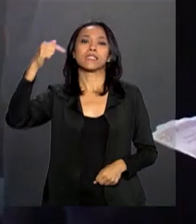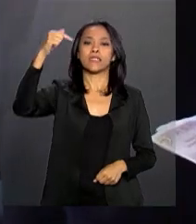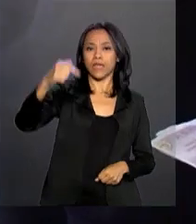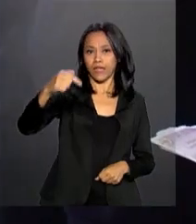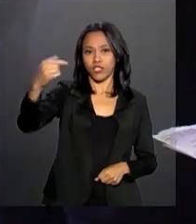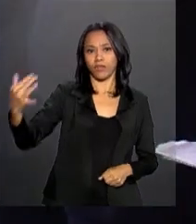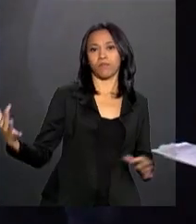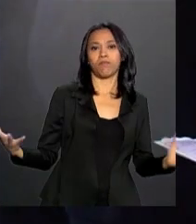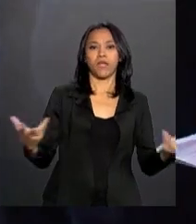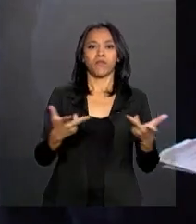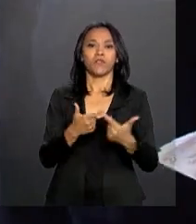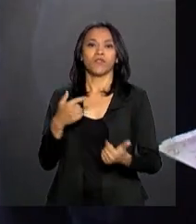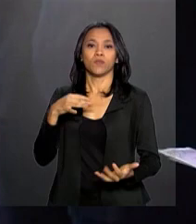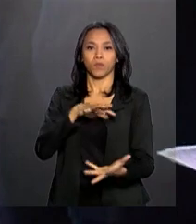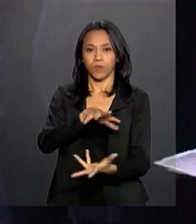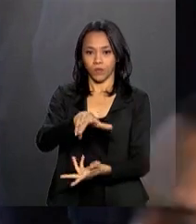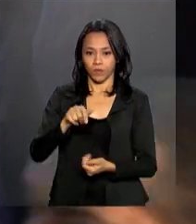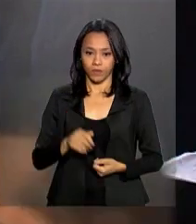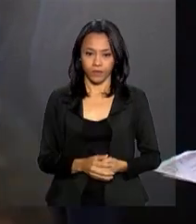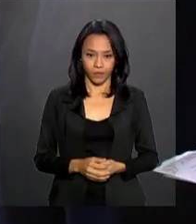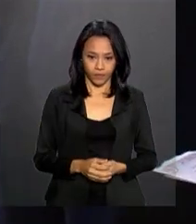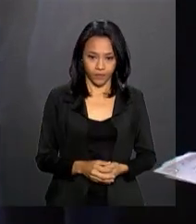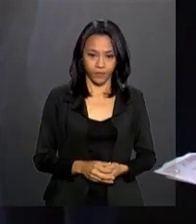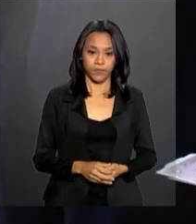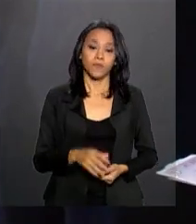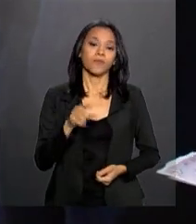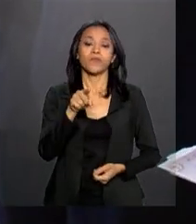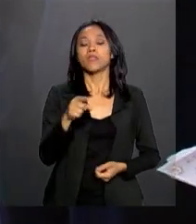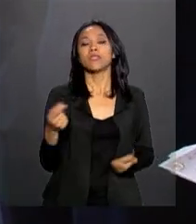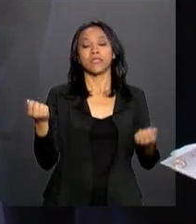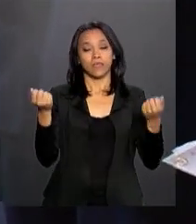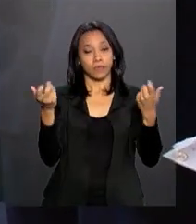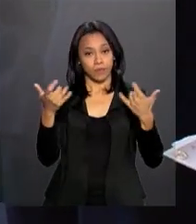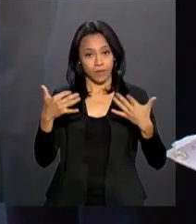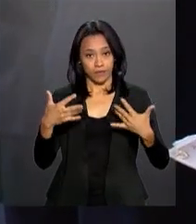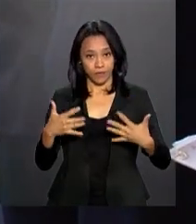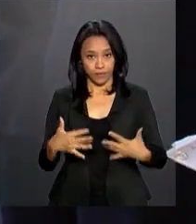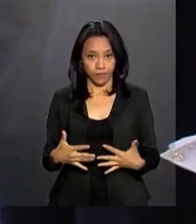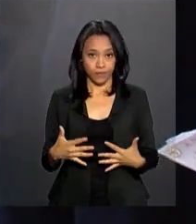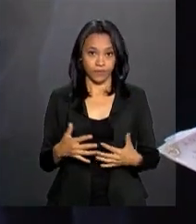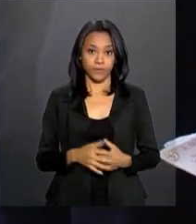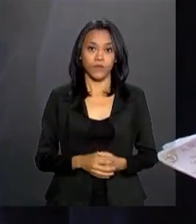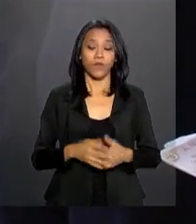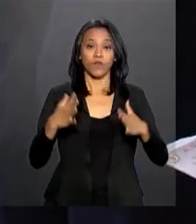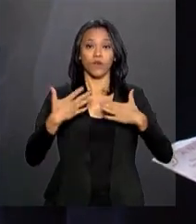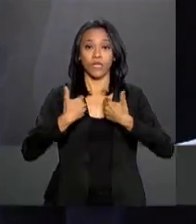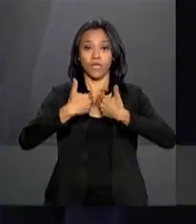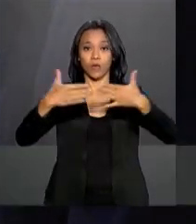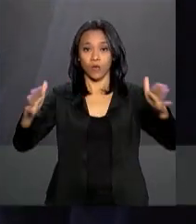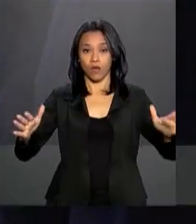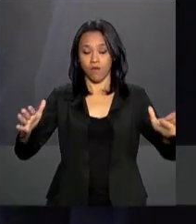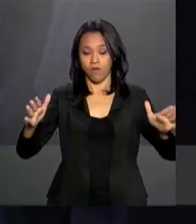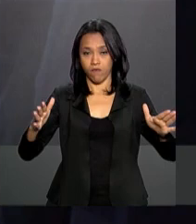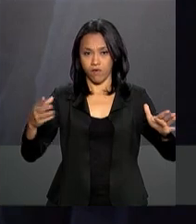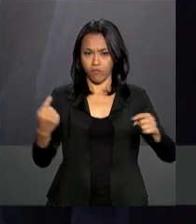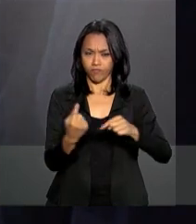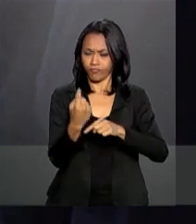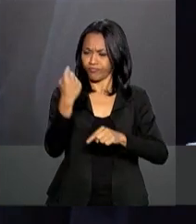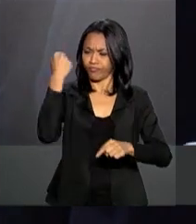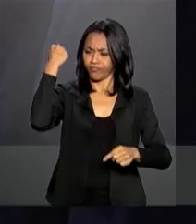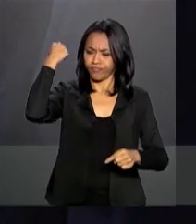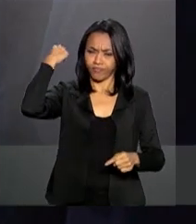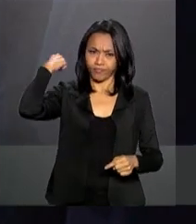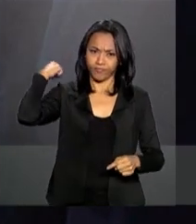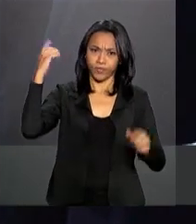moderno. Há 87 anos, o nosso antecessor, cardeal Leme, inaugurava o monumento ao